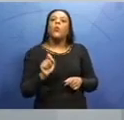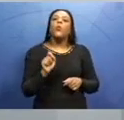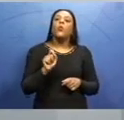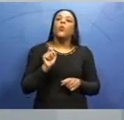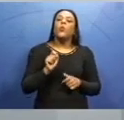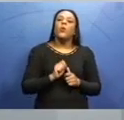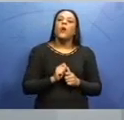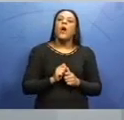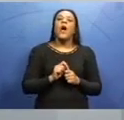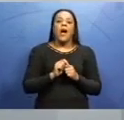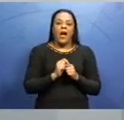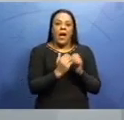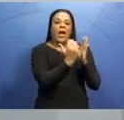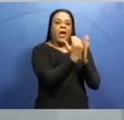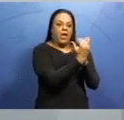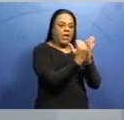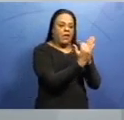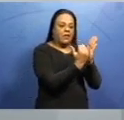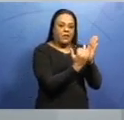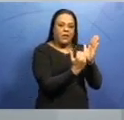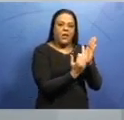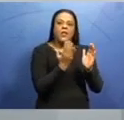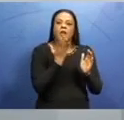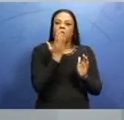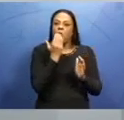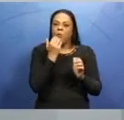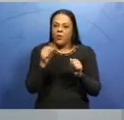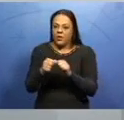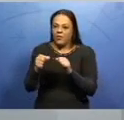Receita culinária.